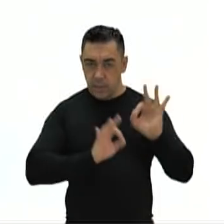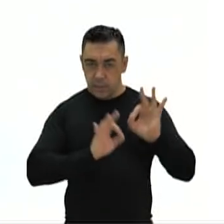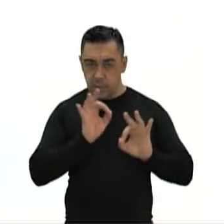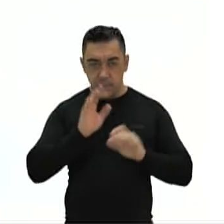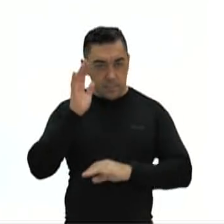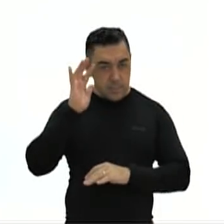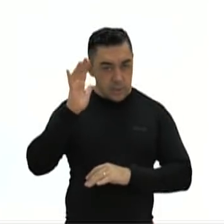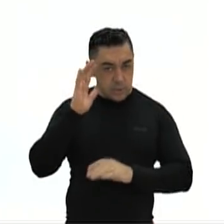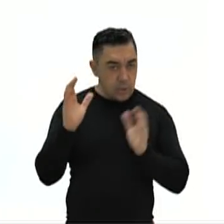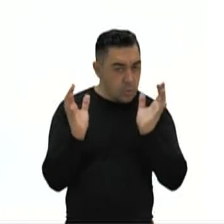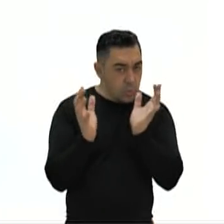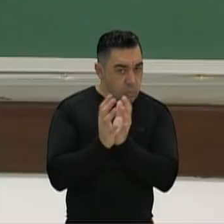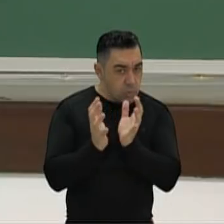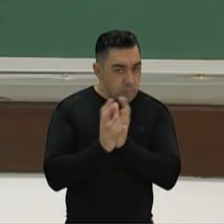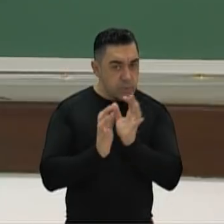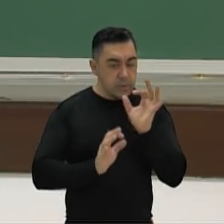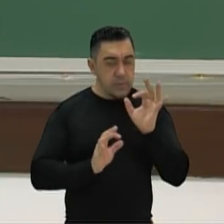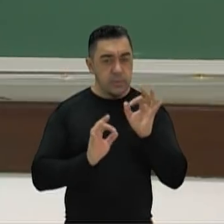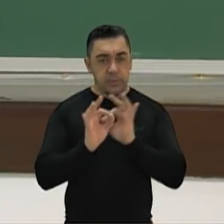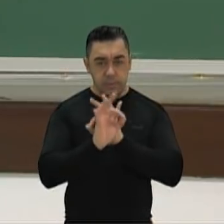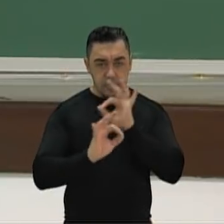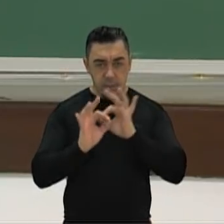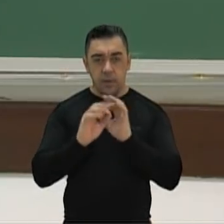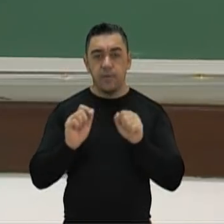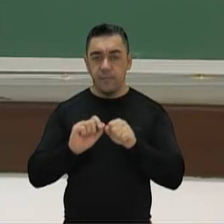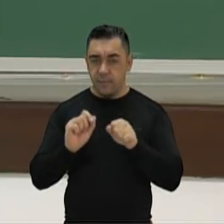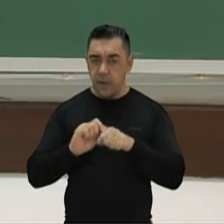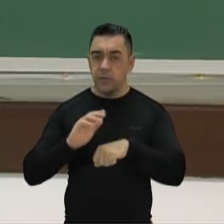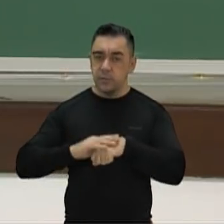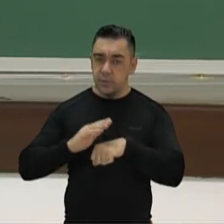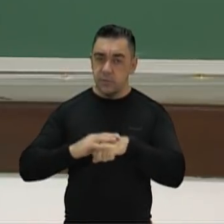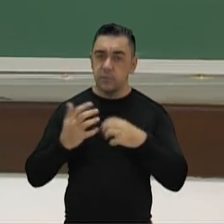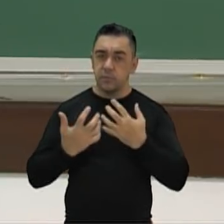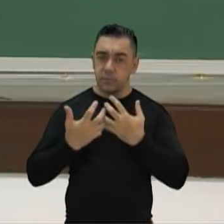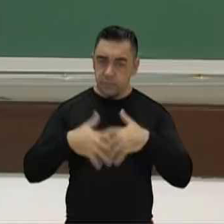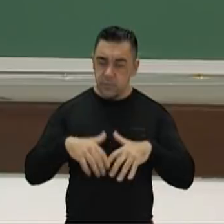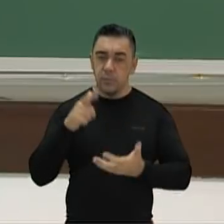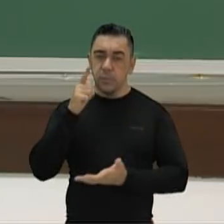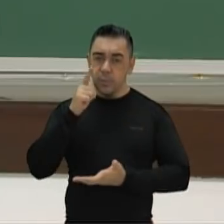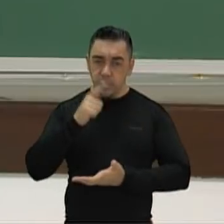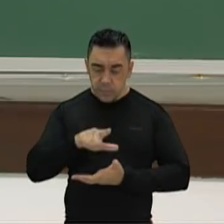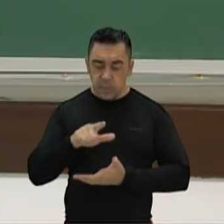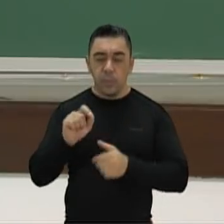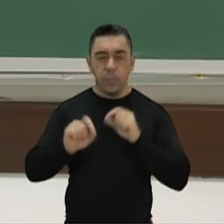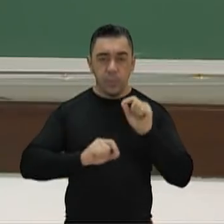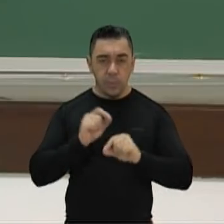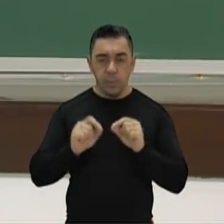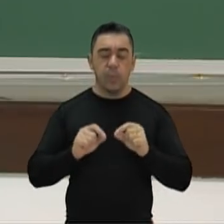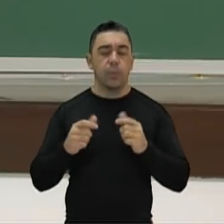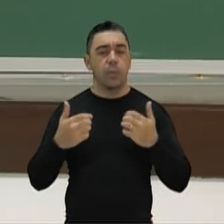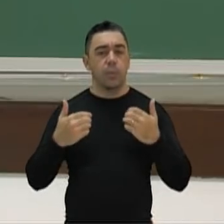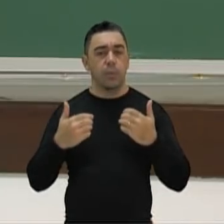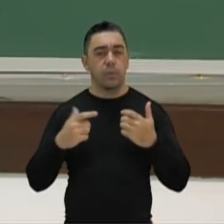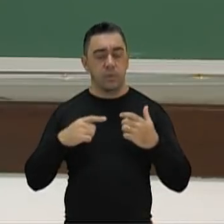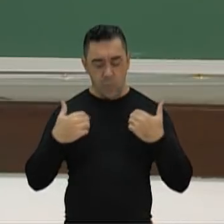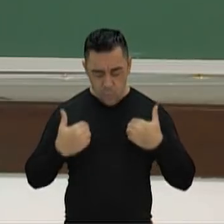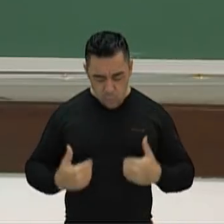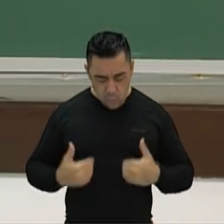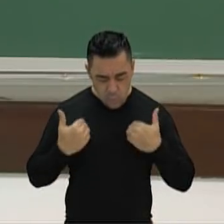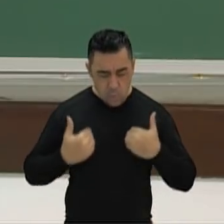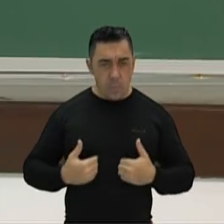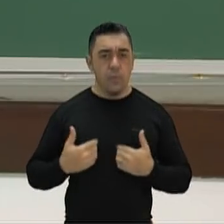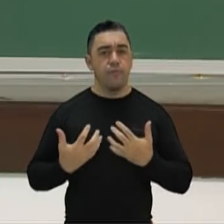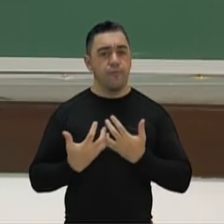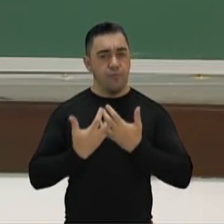um grupo de células. Elas têm que desempenhar funções que conseguem fazer com que aquele organismo e o corpo dele